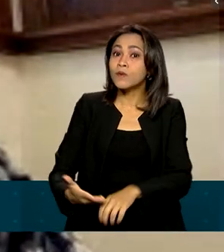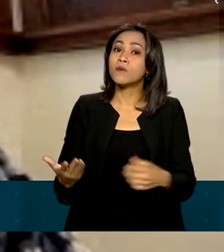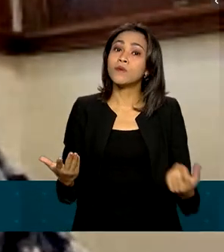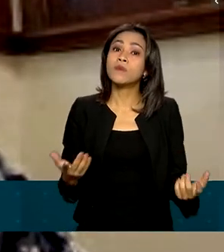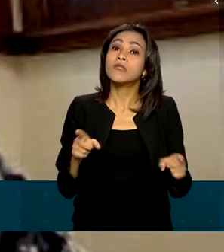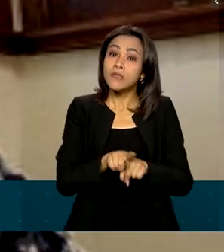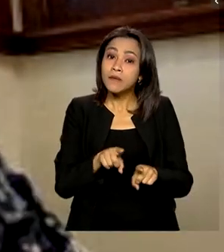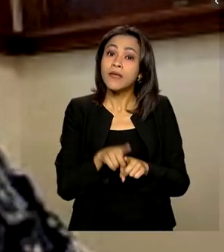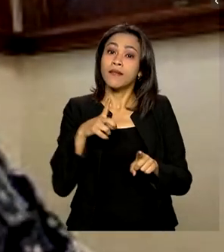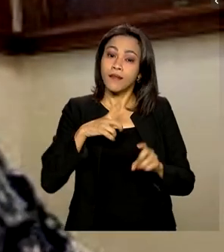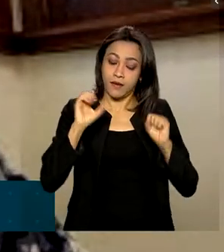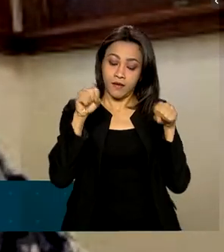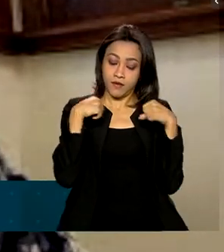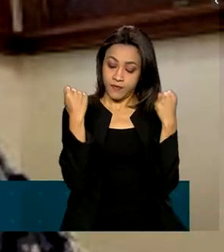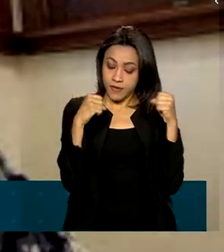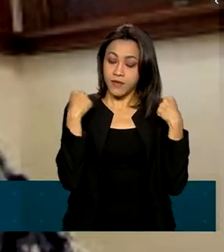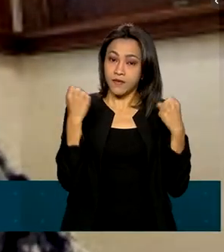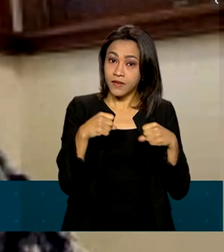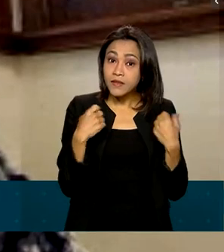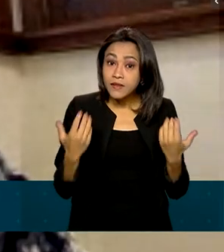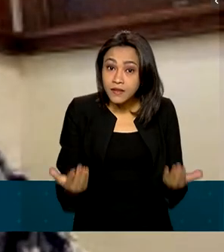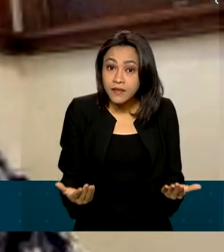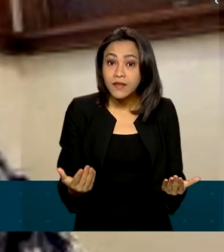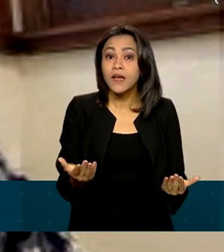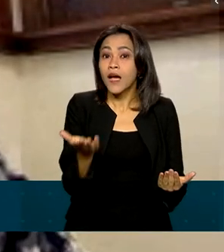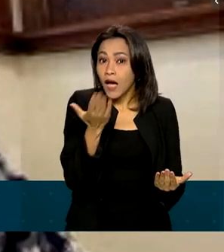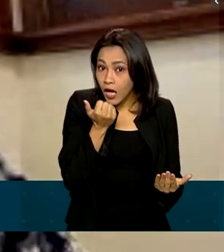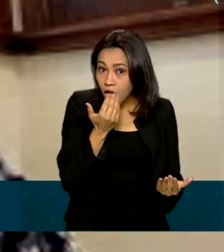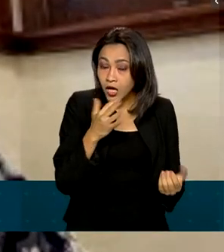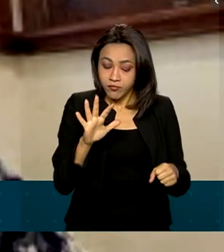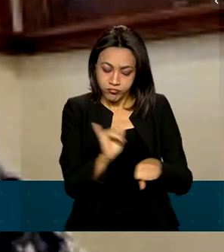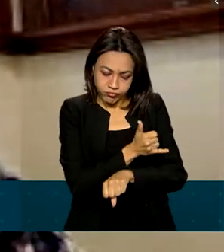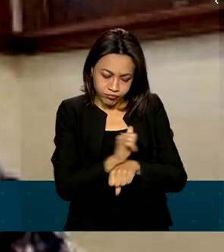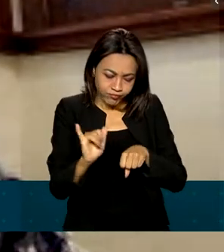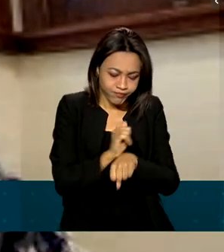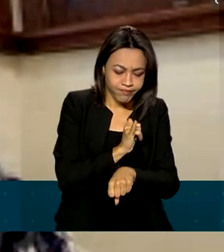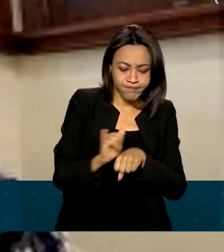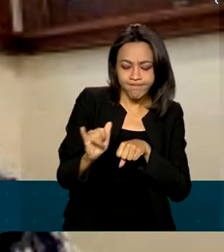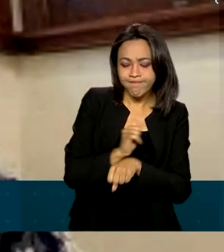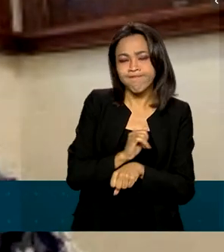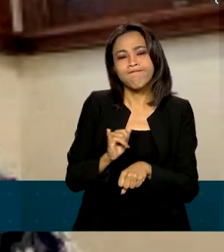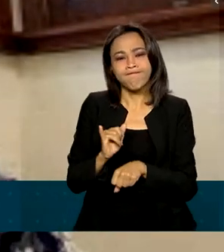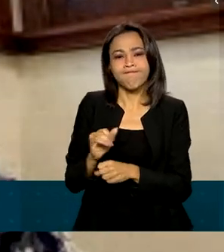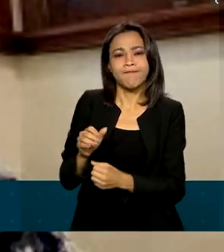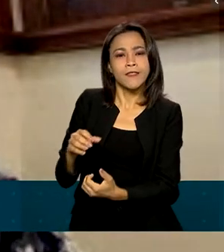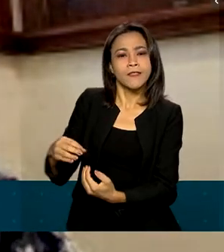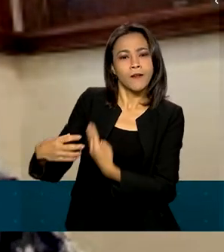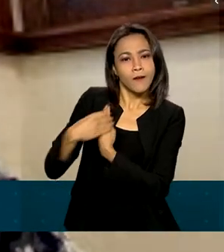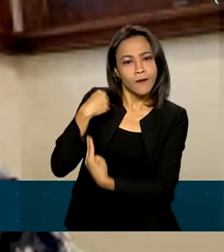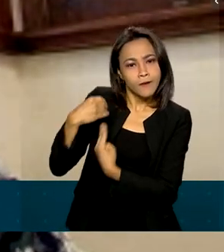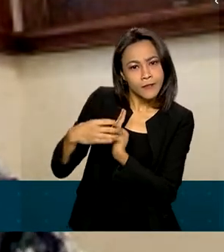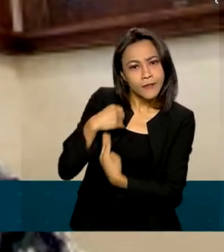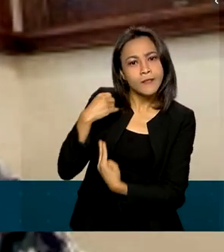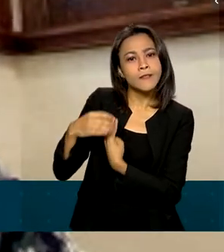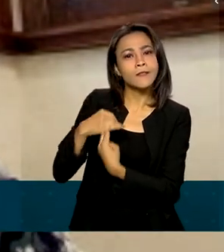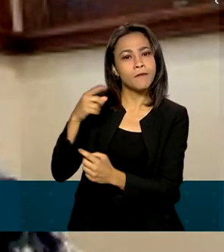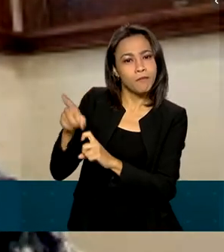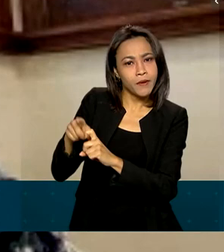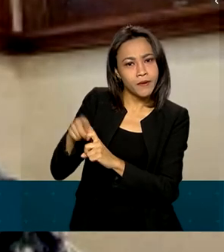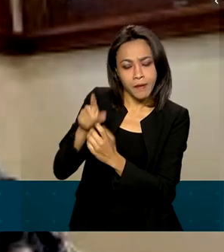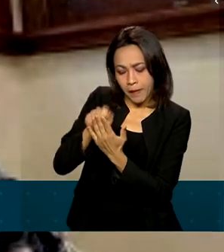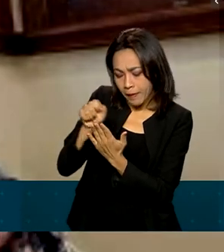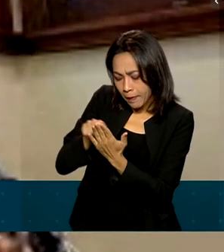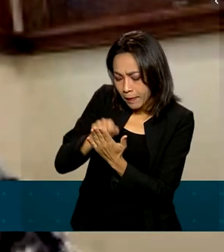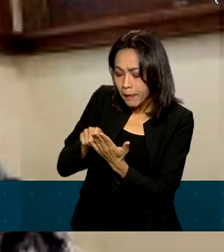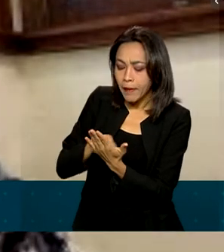atividade física alimentação e de acordo com aquilo que é é prescrito